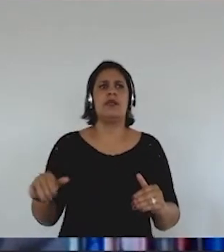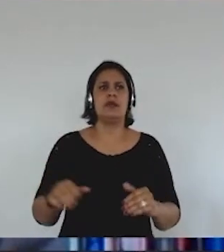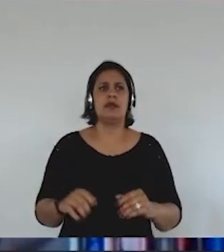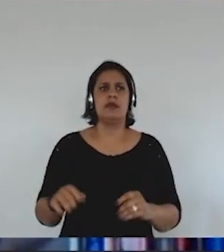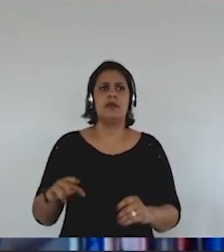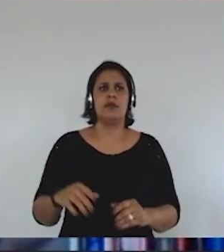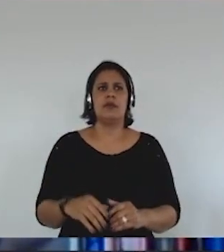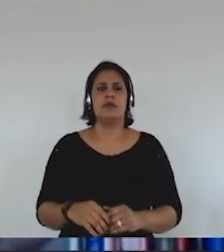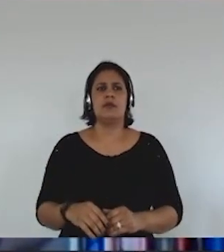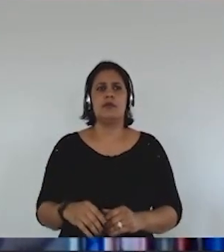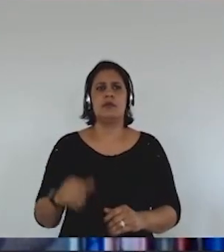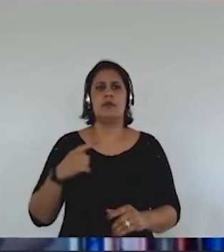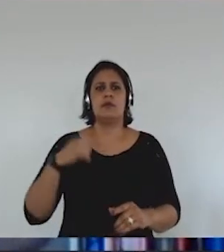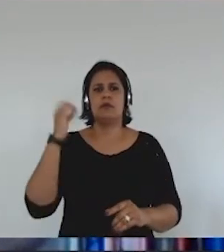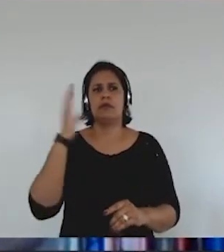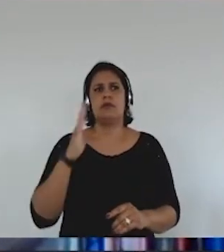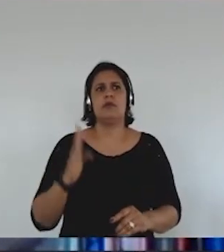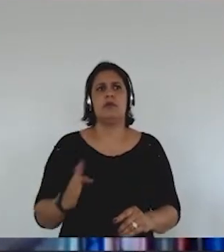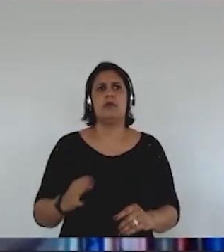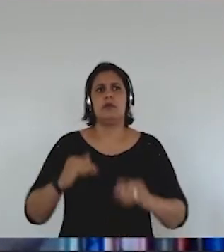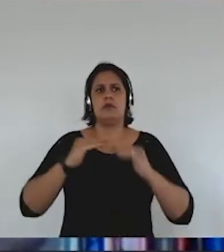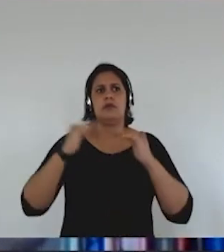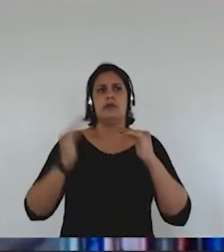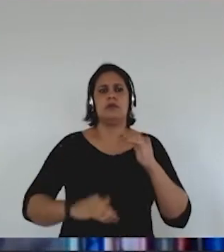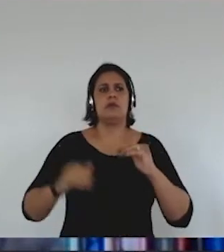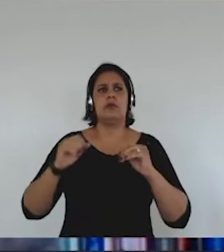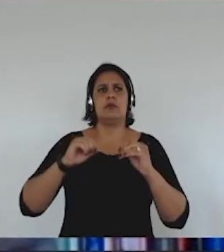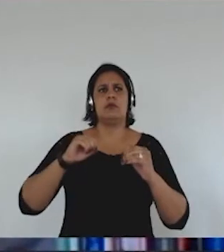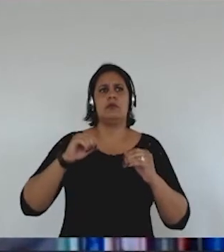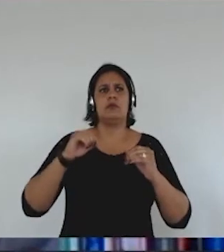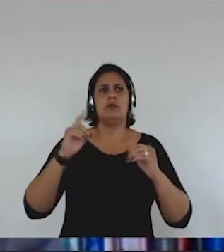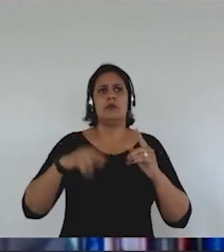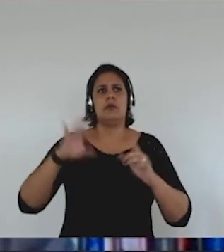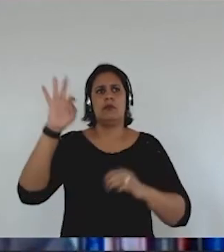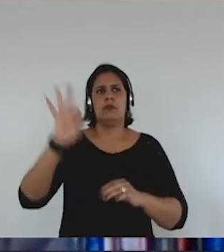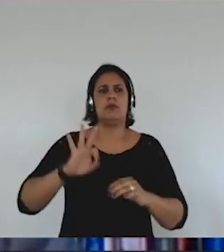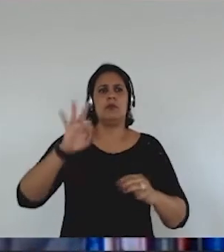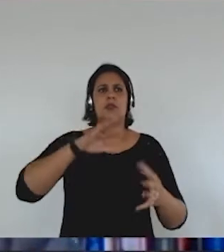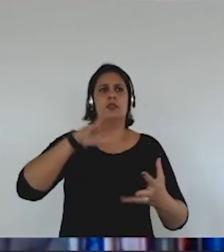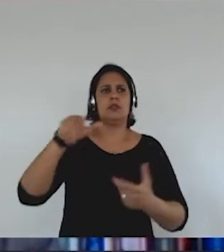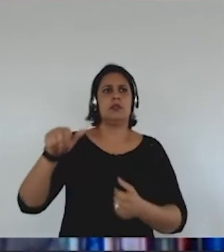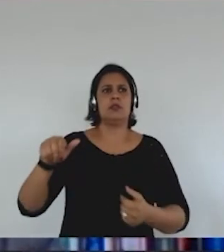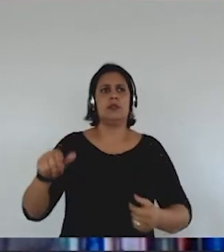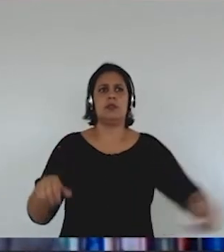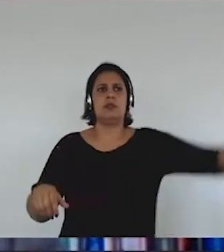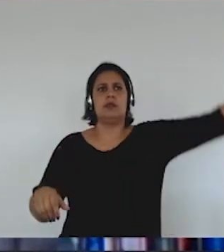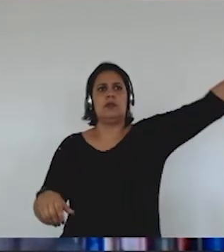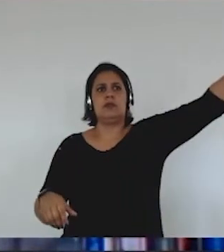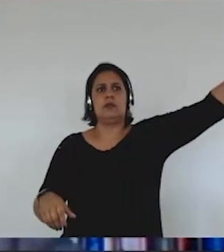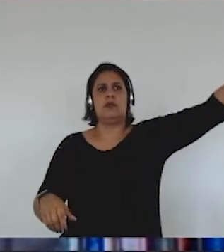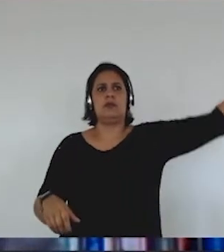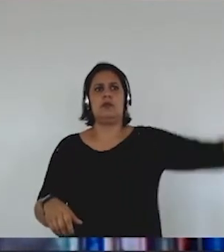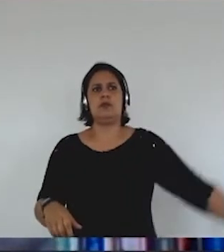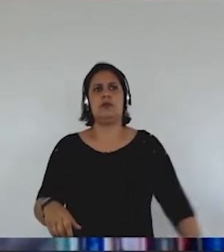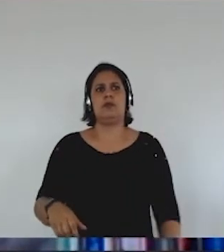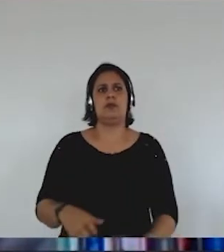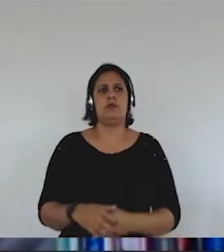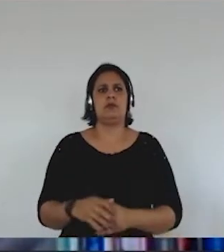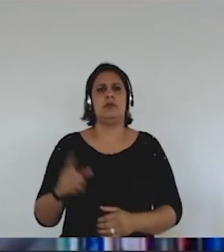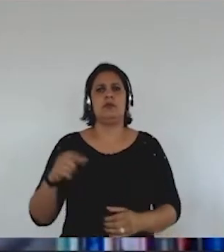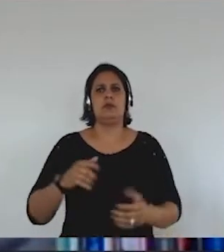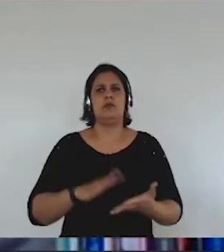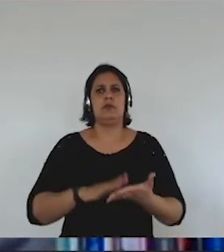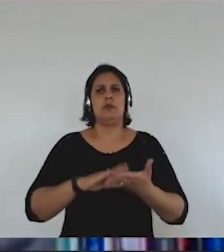e, inclusive, o Brasil está abaixo dessa média mundial, muito embora seja louvável aí todos os esforços